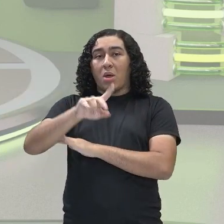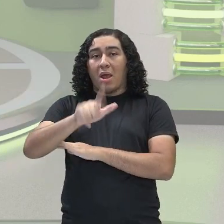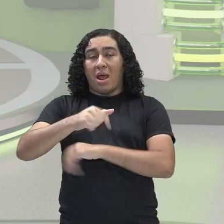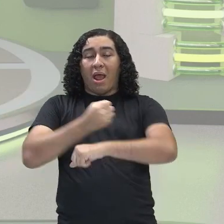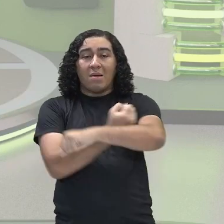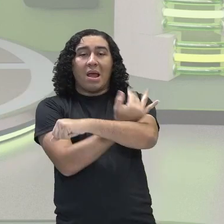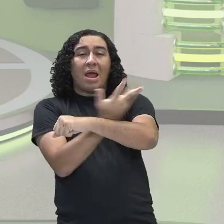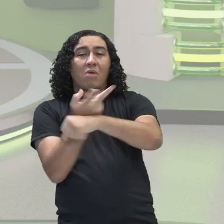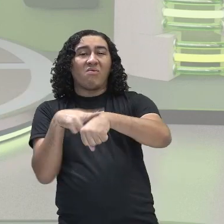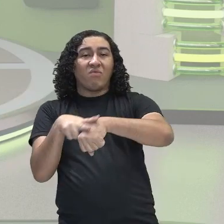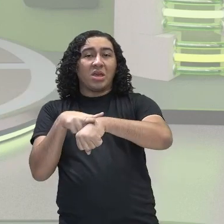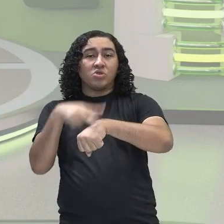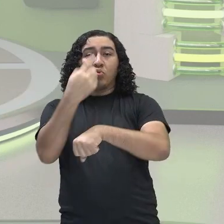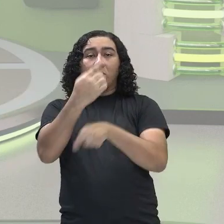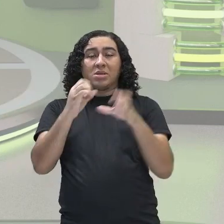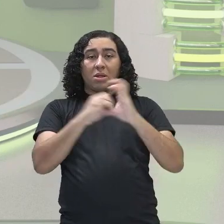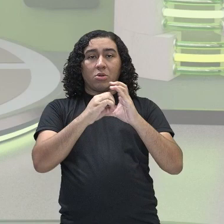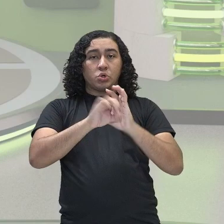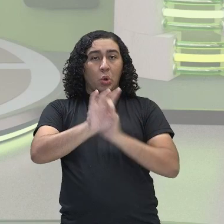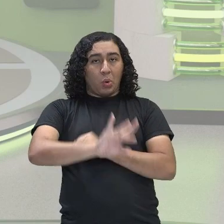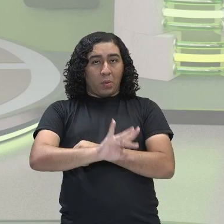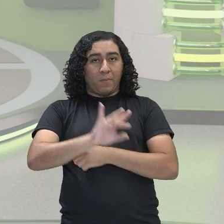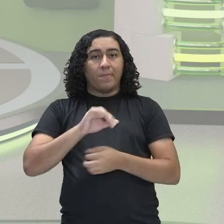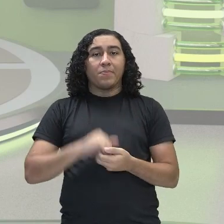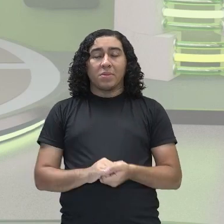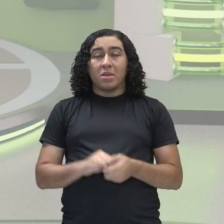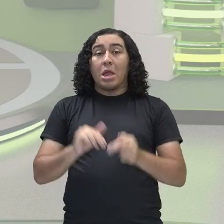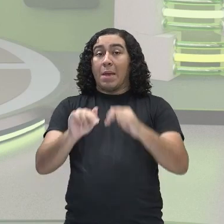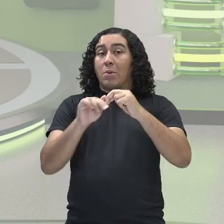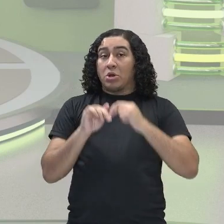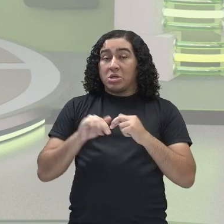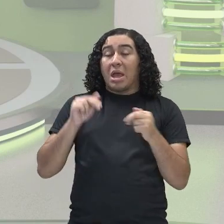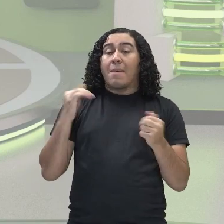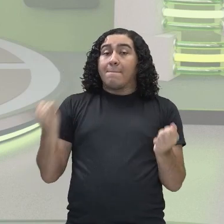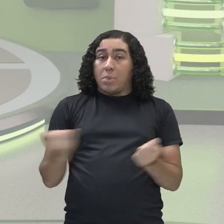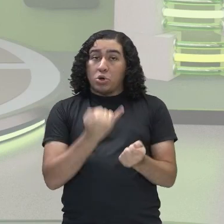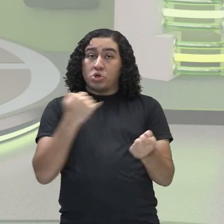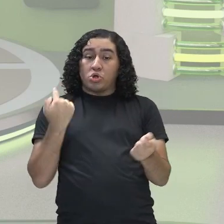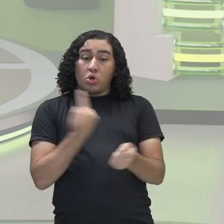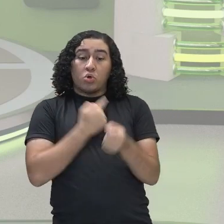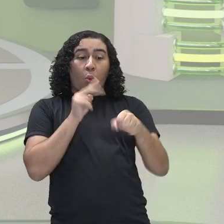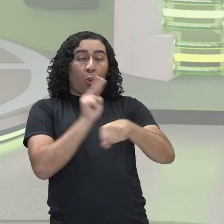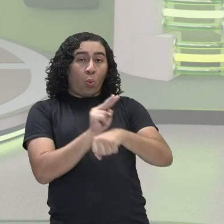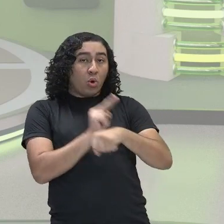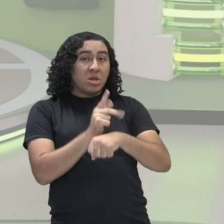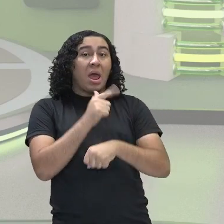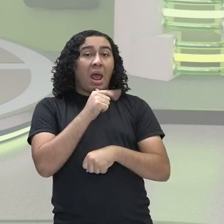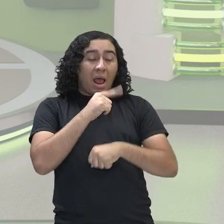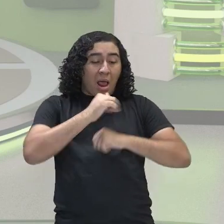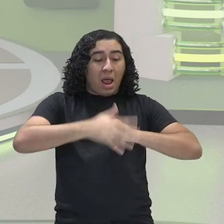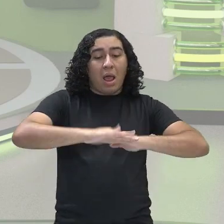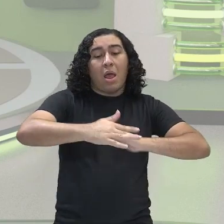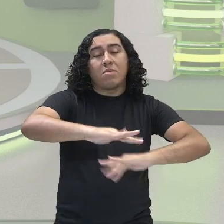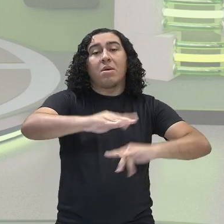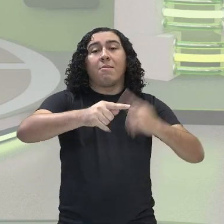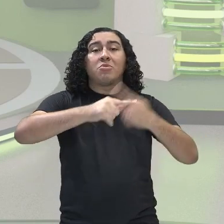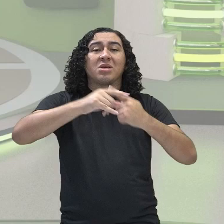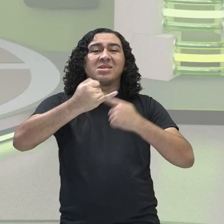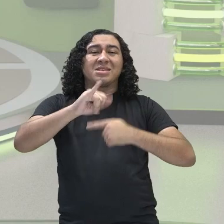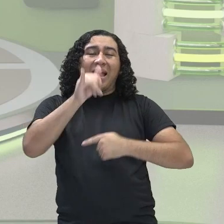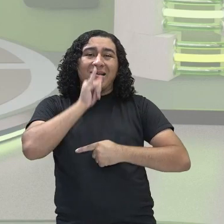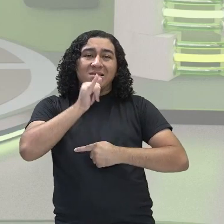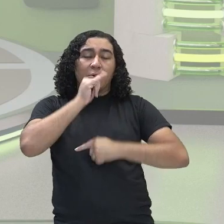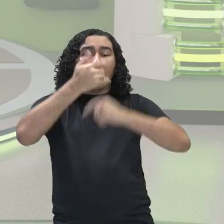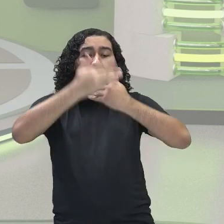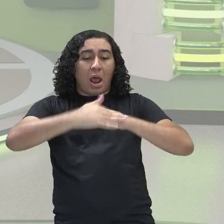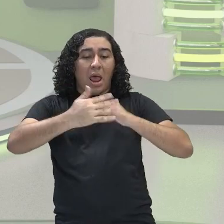né, unicelulares. Então, por isso que é importante a gente preservar o ecossistema aquático, porque se a gente tira desse